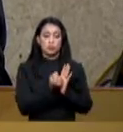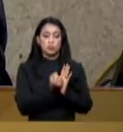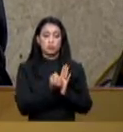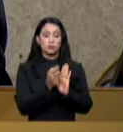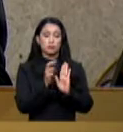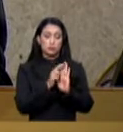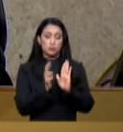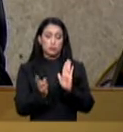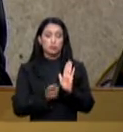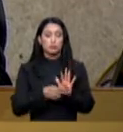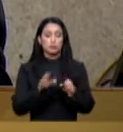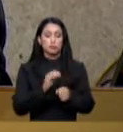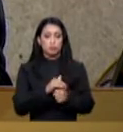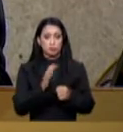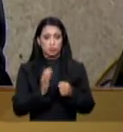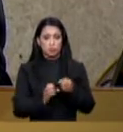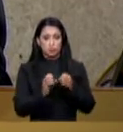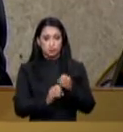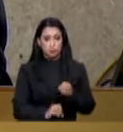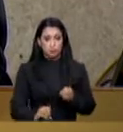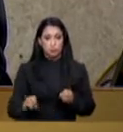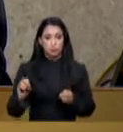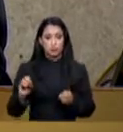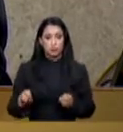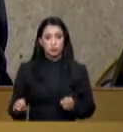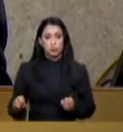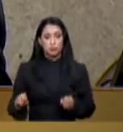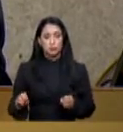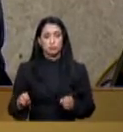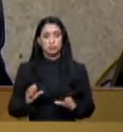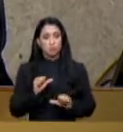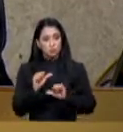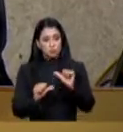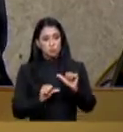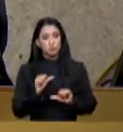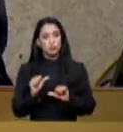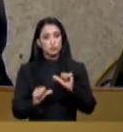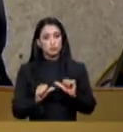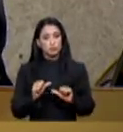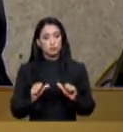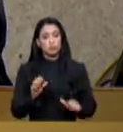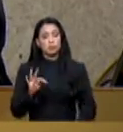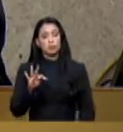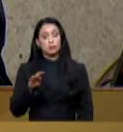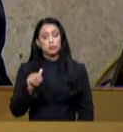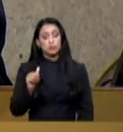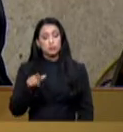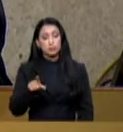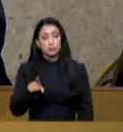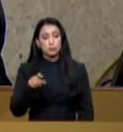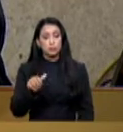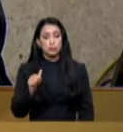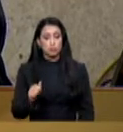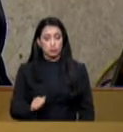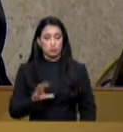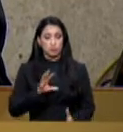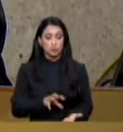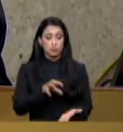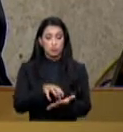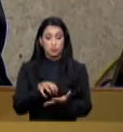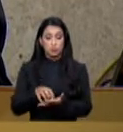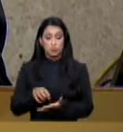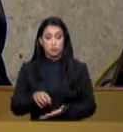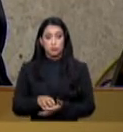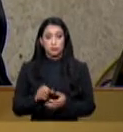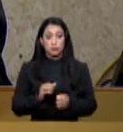regulatório para promover a denominada e desejada modicidade tarifária. As unidades regionais